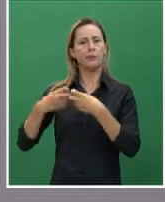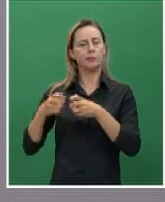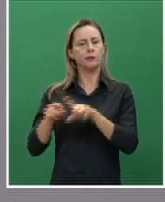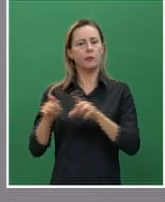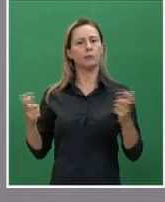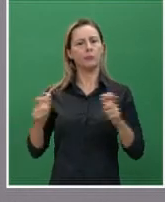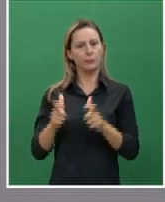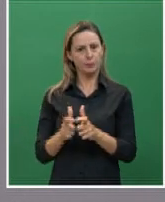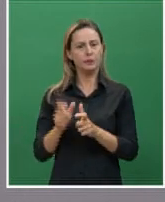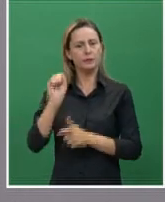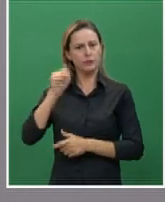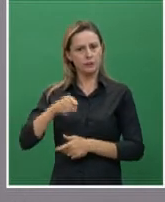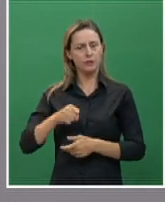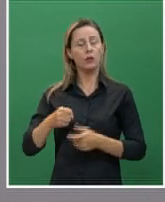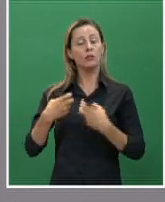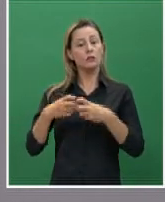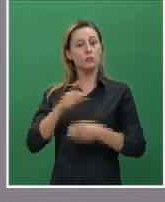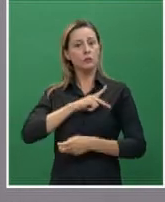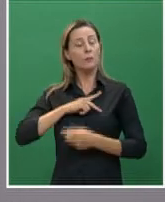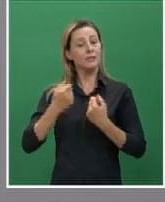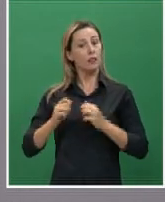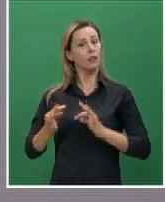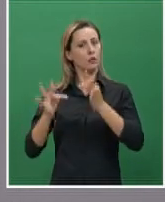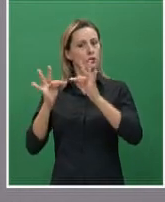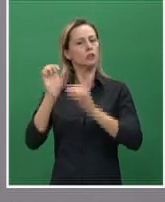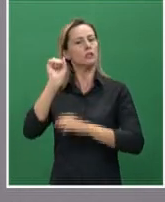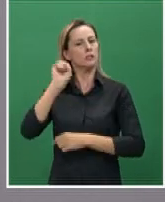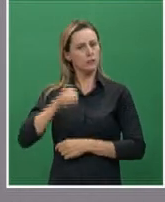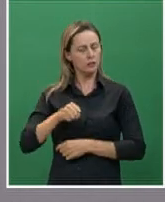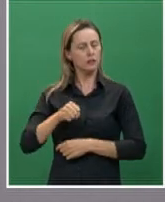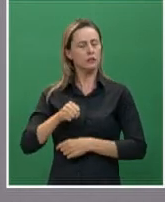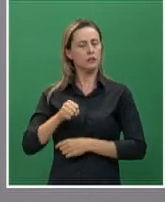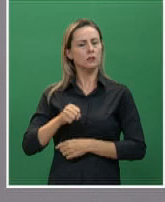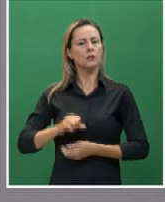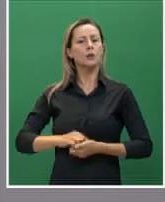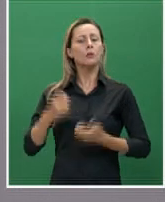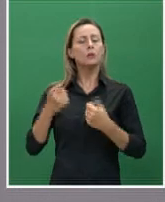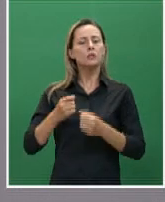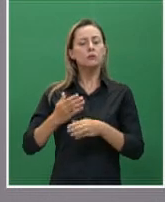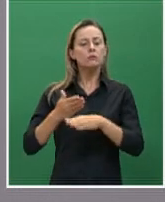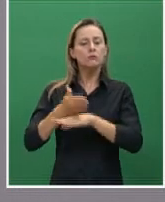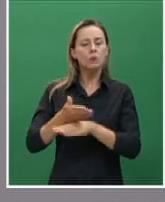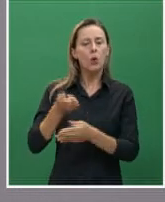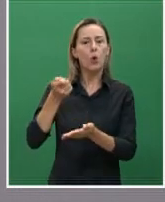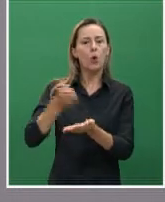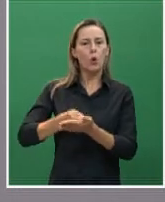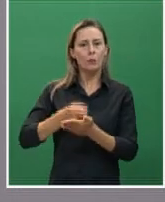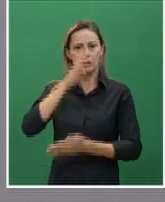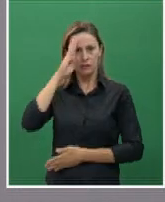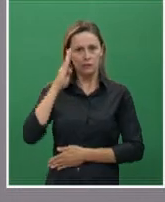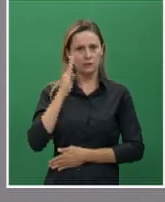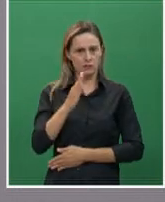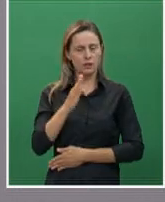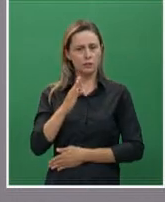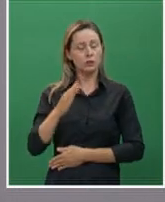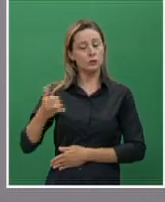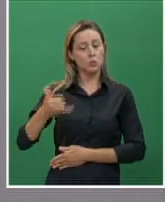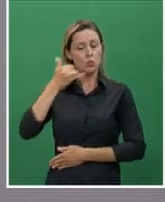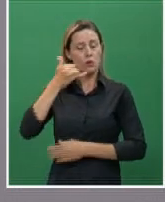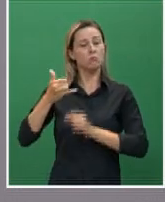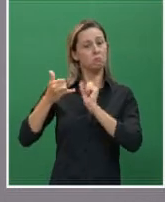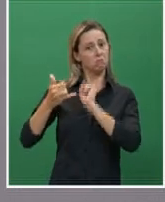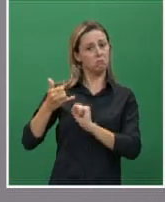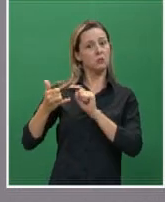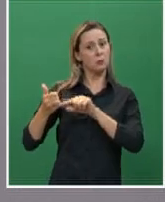estão na verdade no mundo início transporte precisa de tecnologia sim precisa aqui a passagem possa ser cobrada diretamente pelo celular